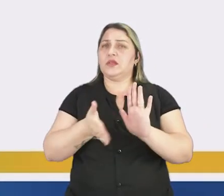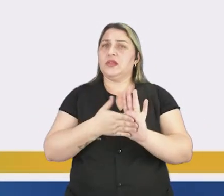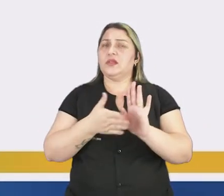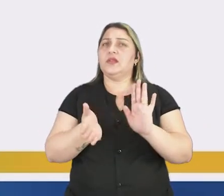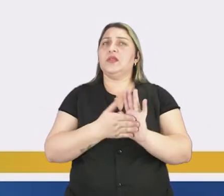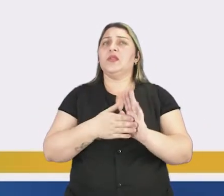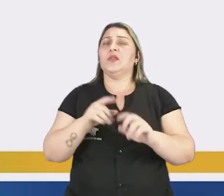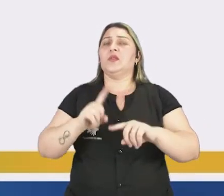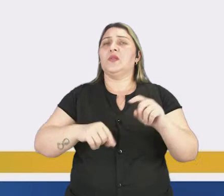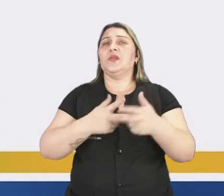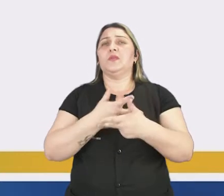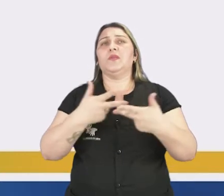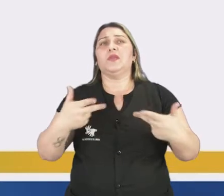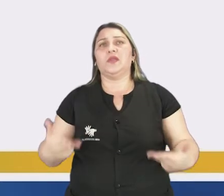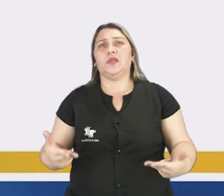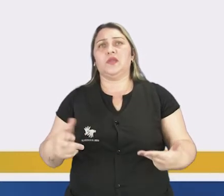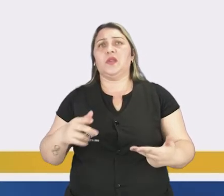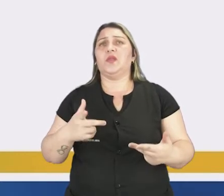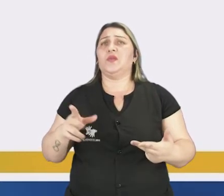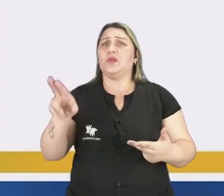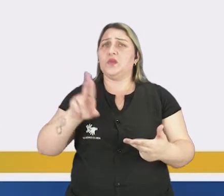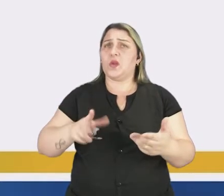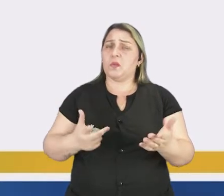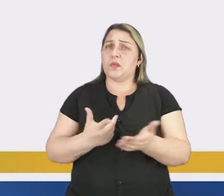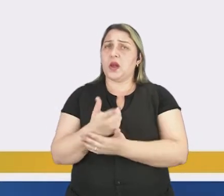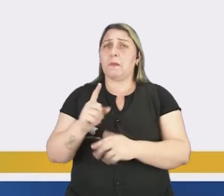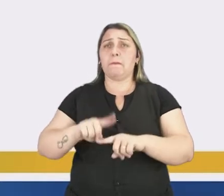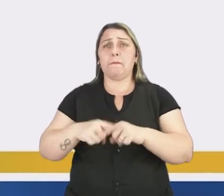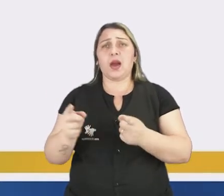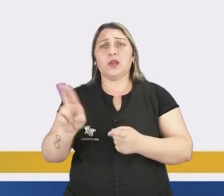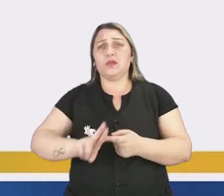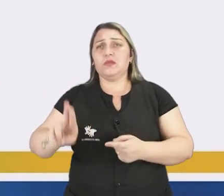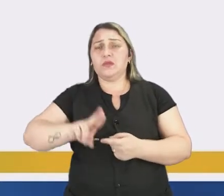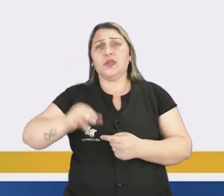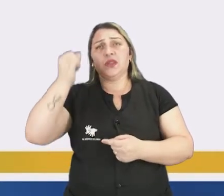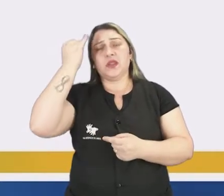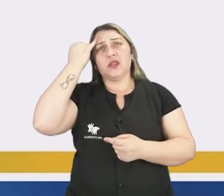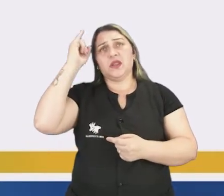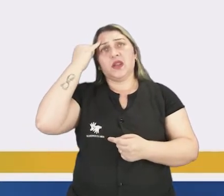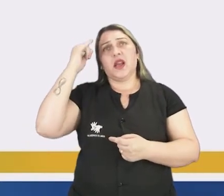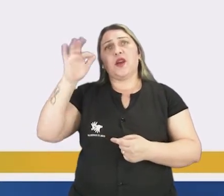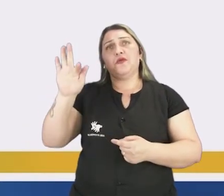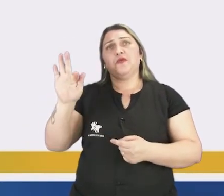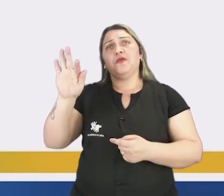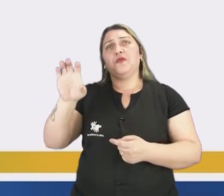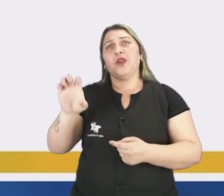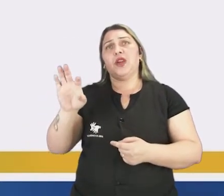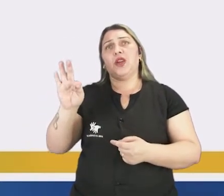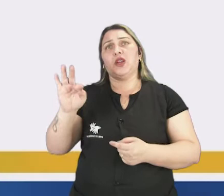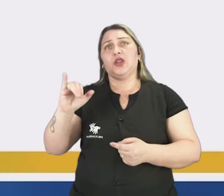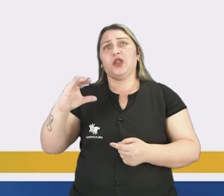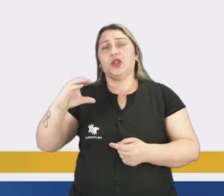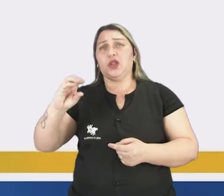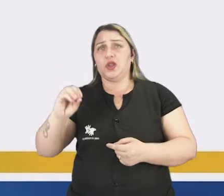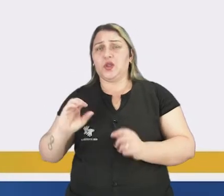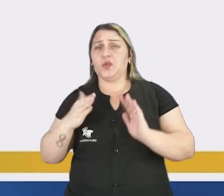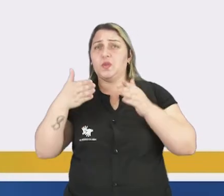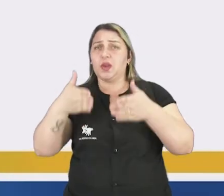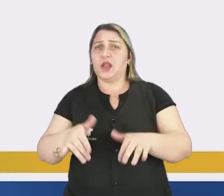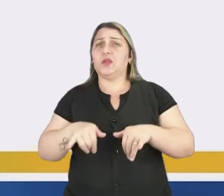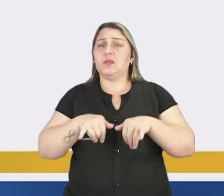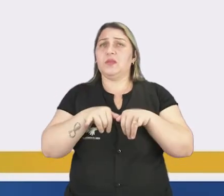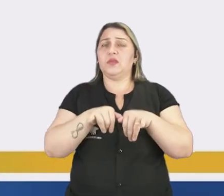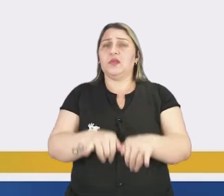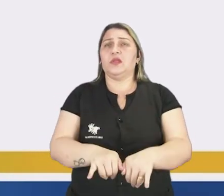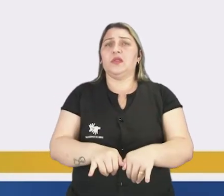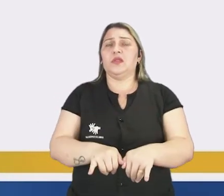justamente nos objetos que muitas vezes a gente consome. Né, essa ideia de fetiche, quando você entra no supermercado